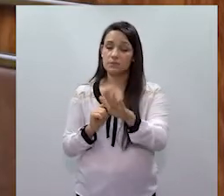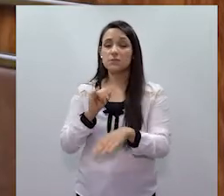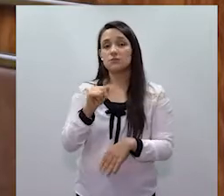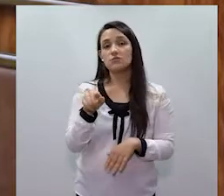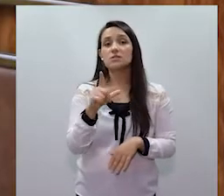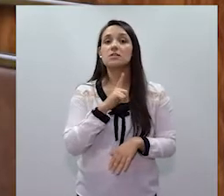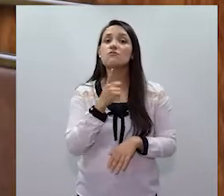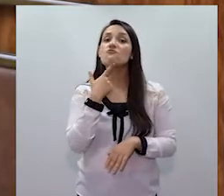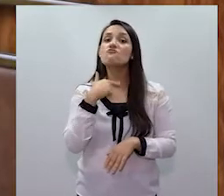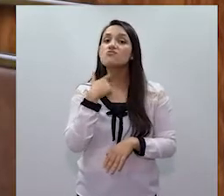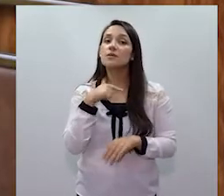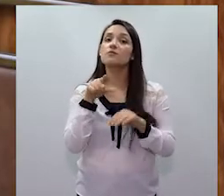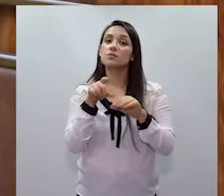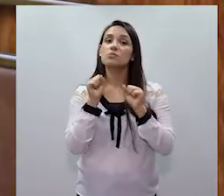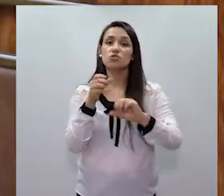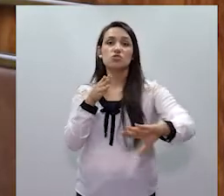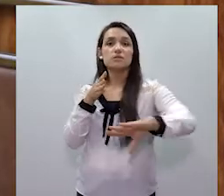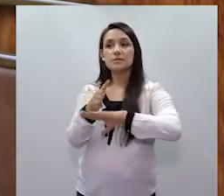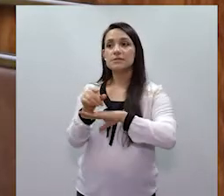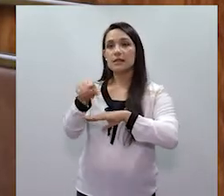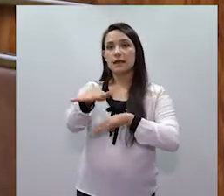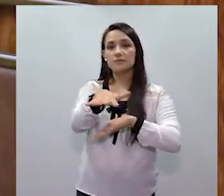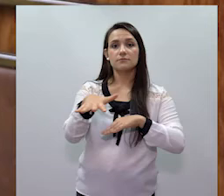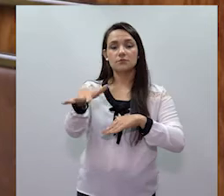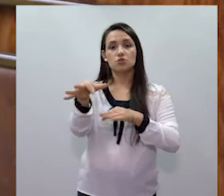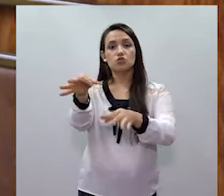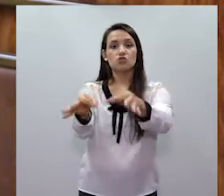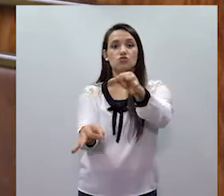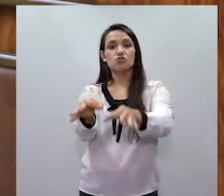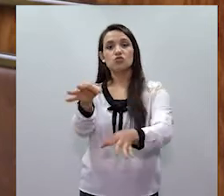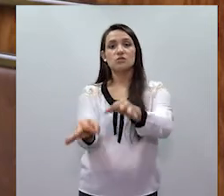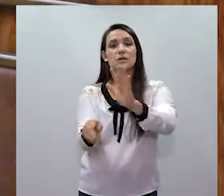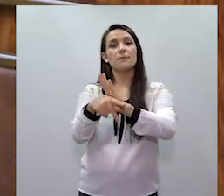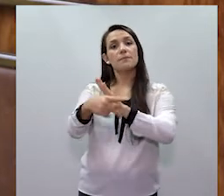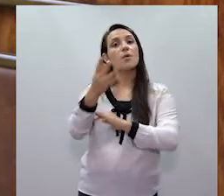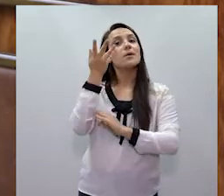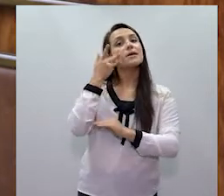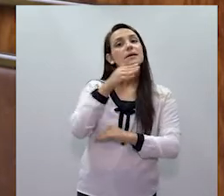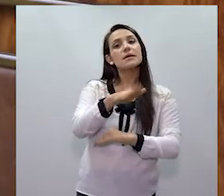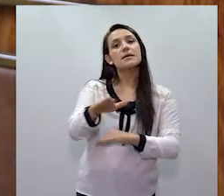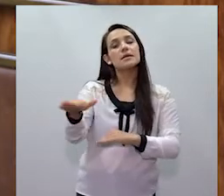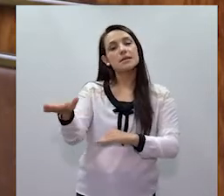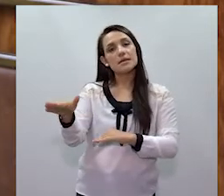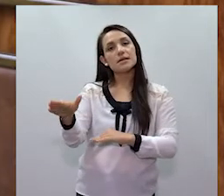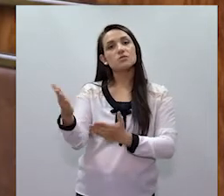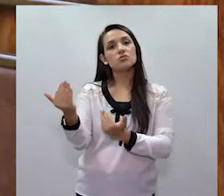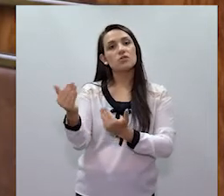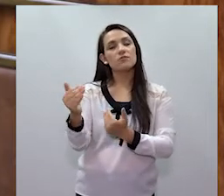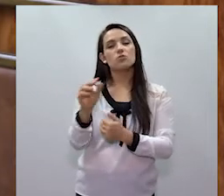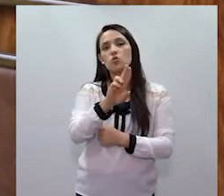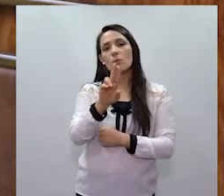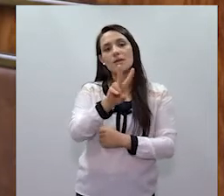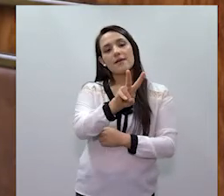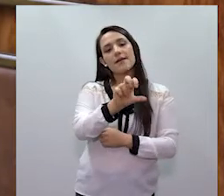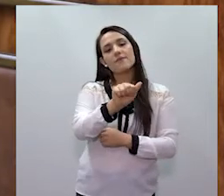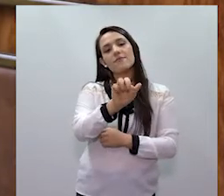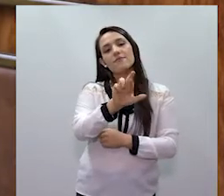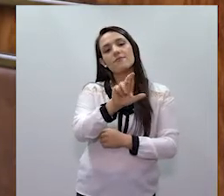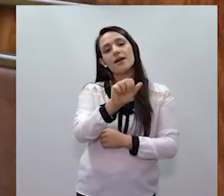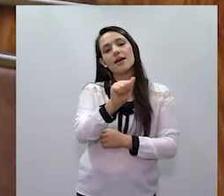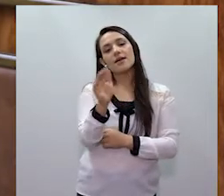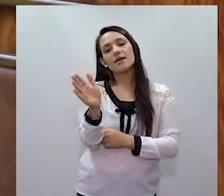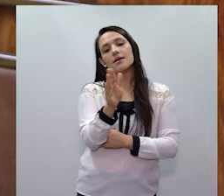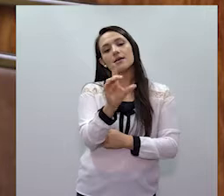adotar, ela deve se dirigir à Vara da Infância e da Adolescência da sua cidade. é indispensável que todos saibam que o local de